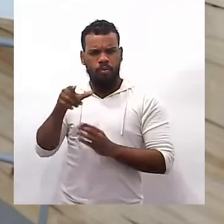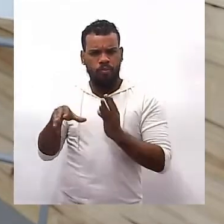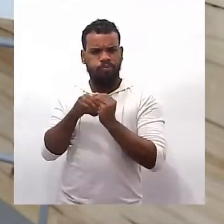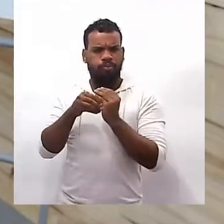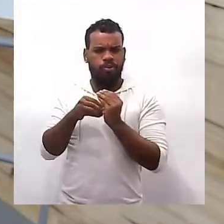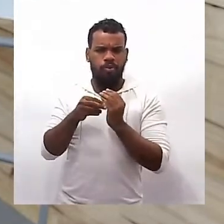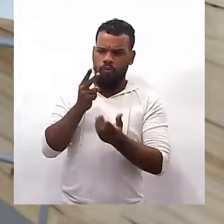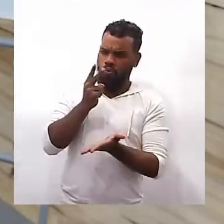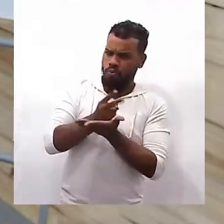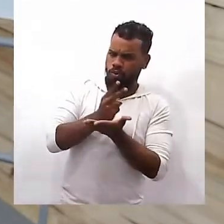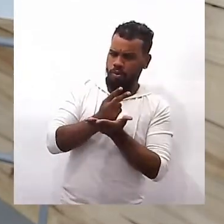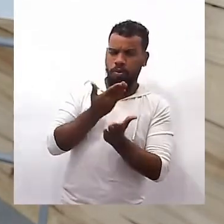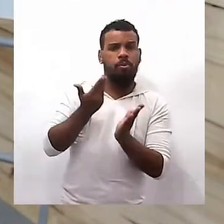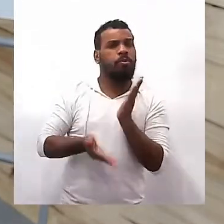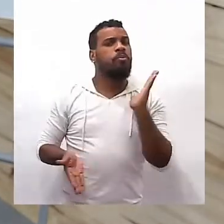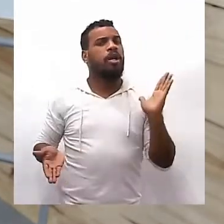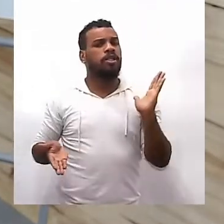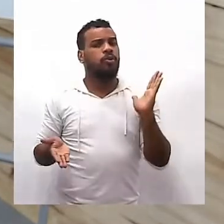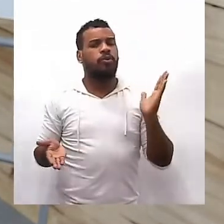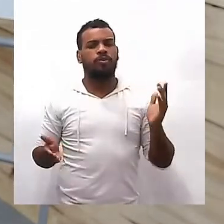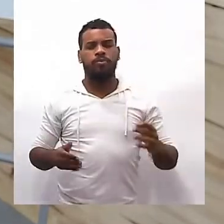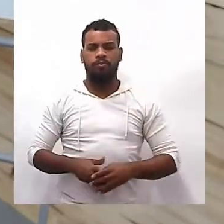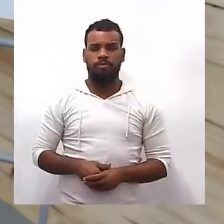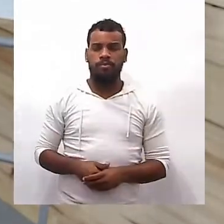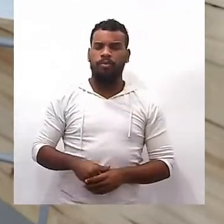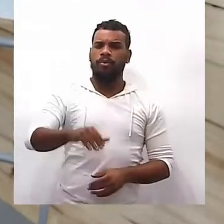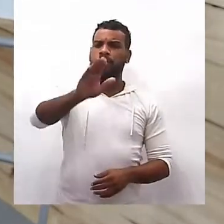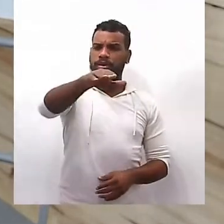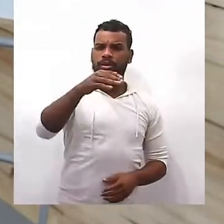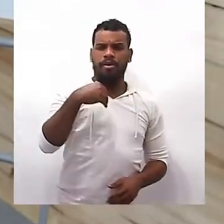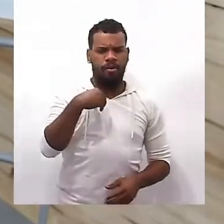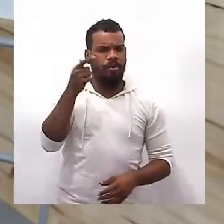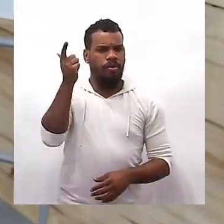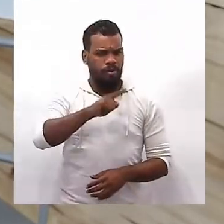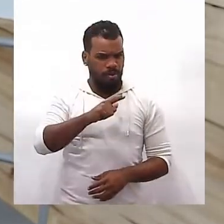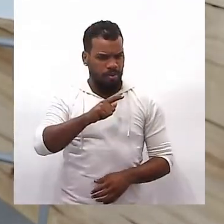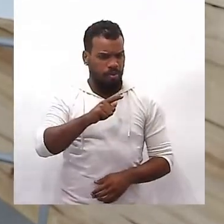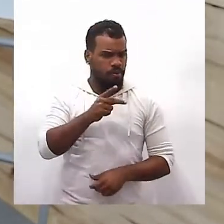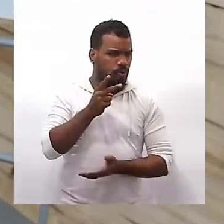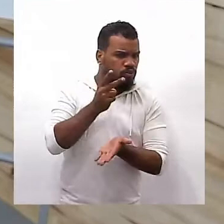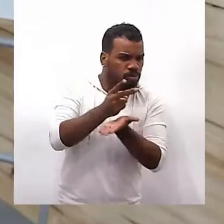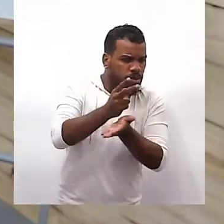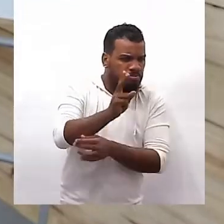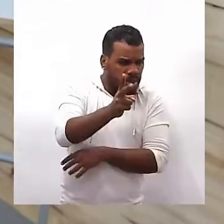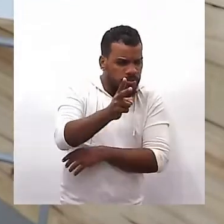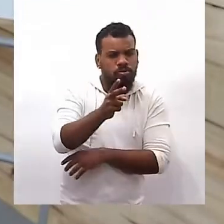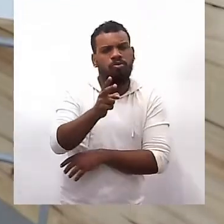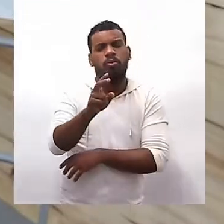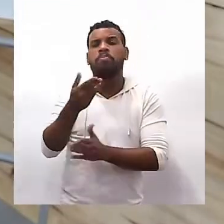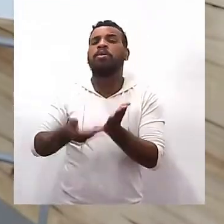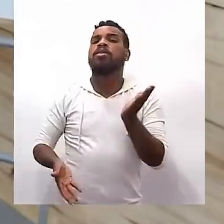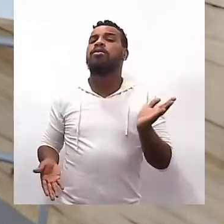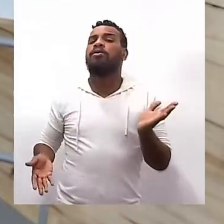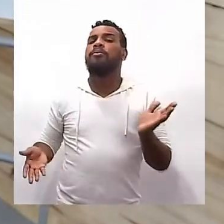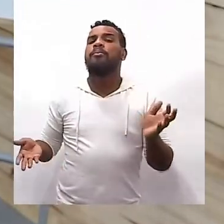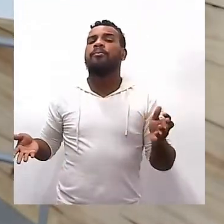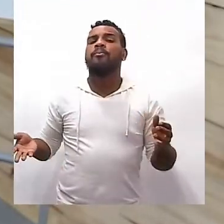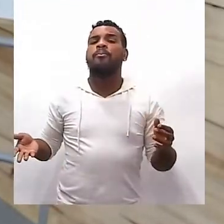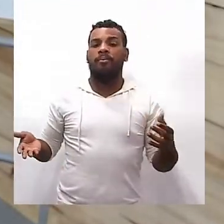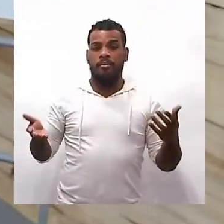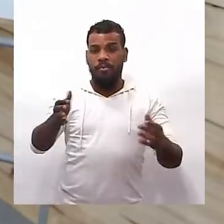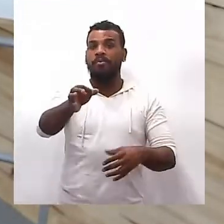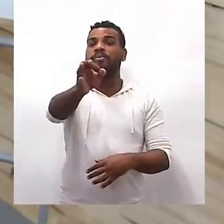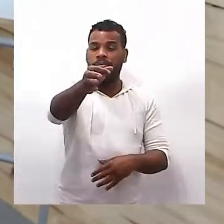eu mantive ou eu perdi carbono? Ei, ganhei, mantive ou perdi? Isso,